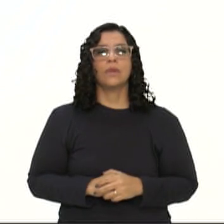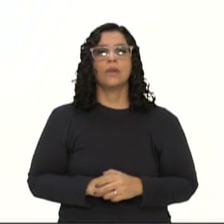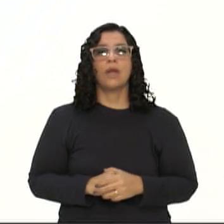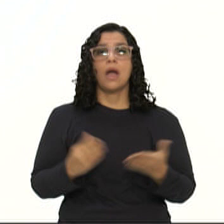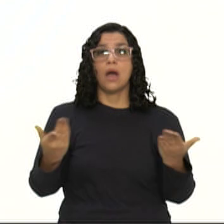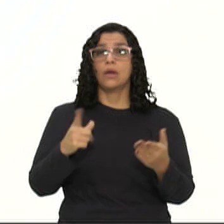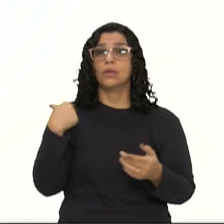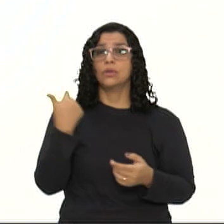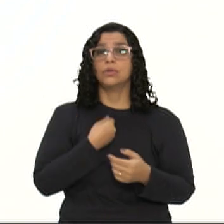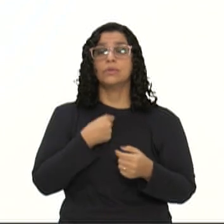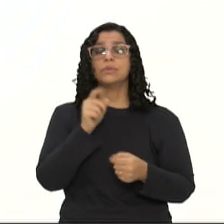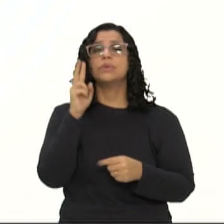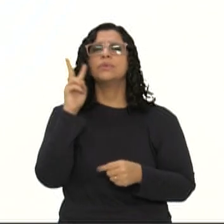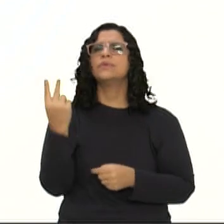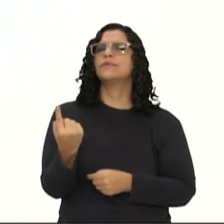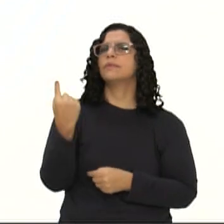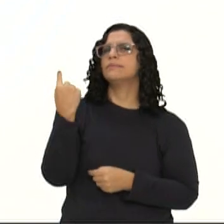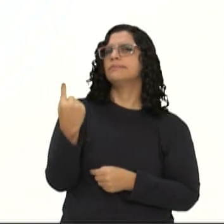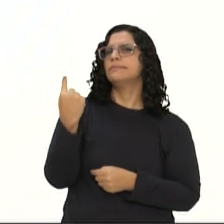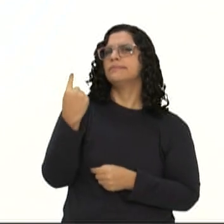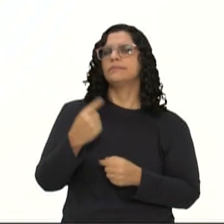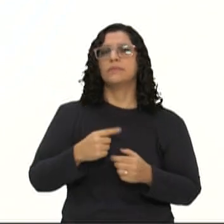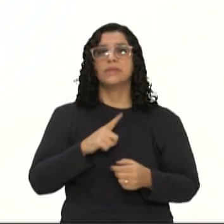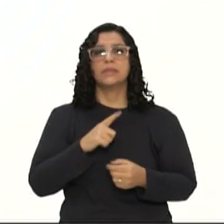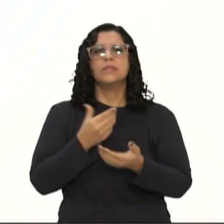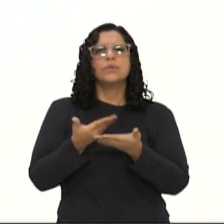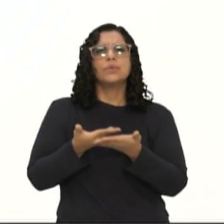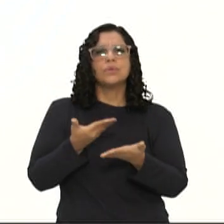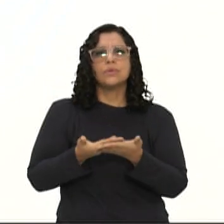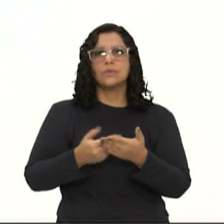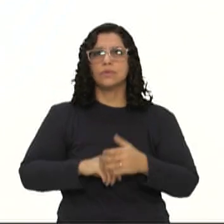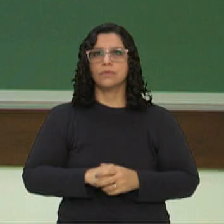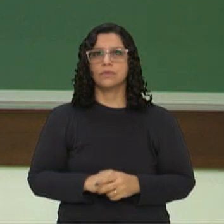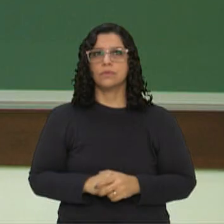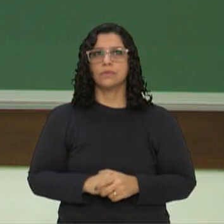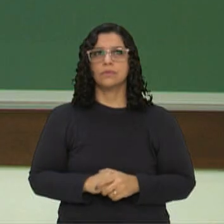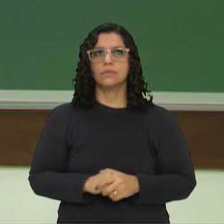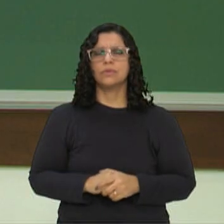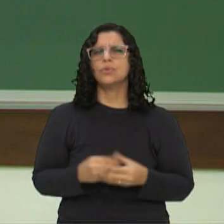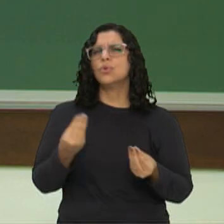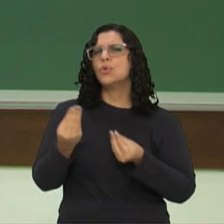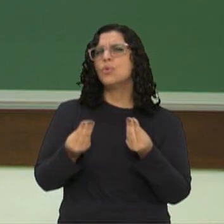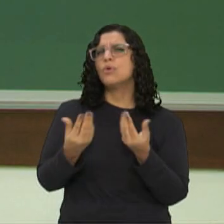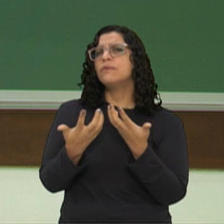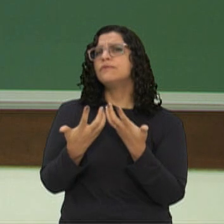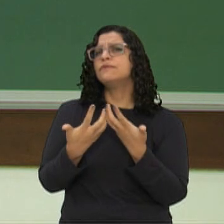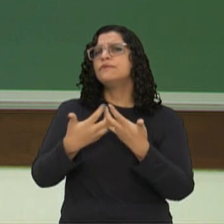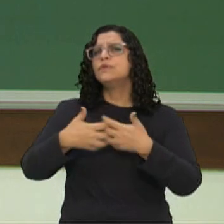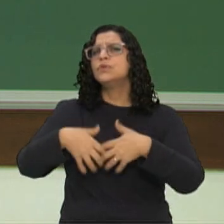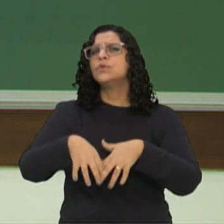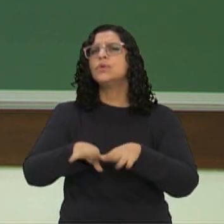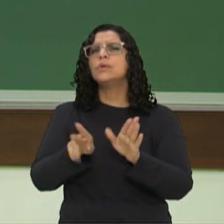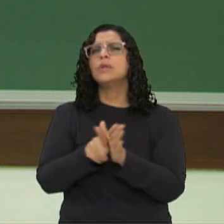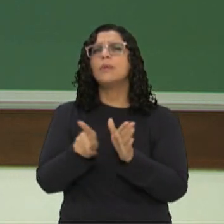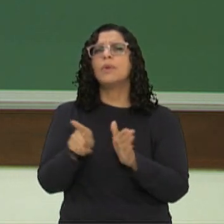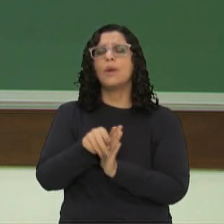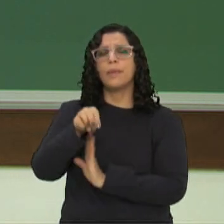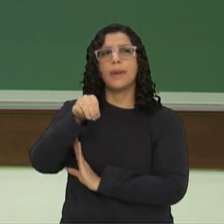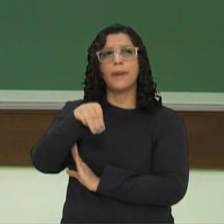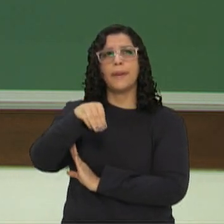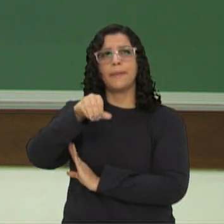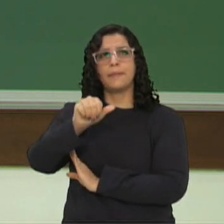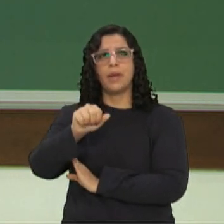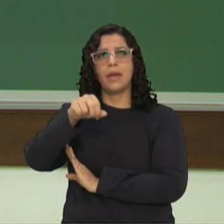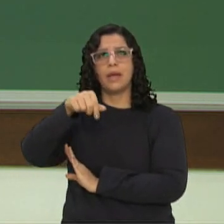Então, a gente vai passar aqui a estudar o efeito do magnetismo sobre